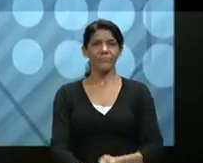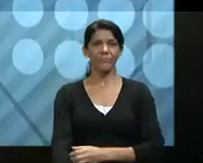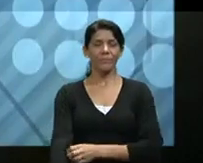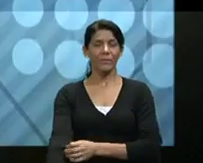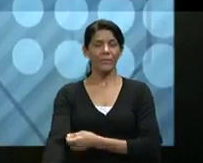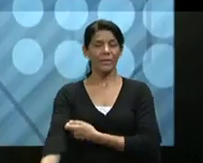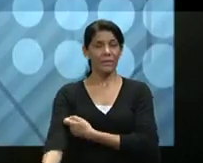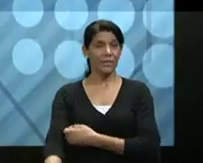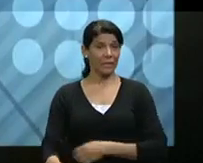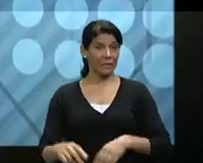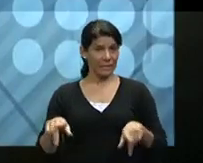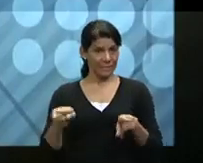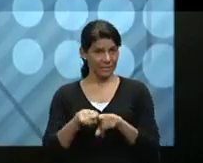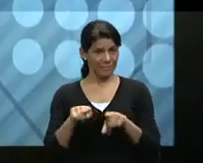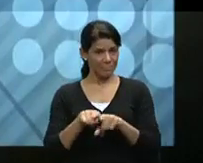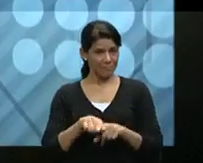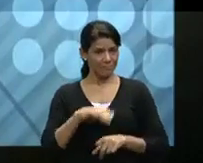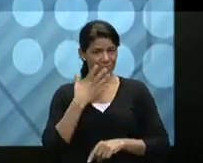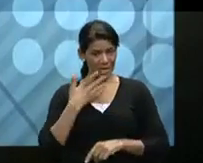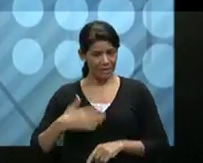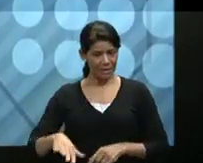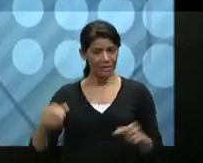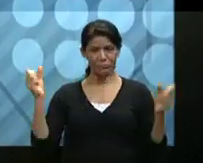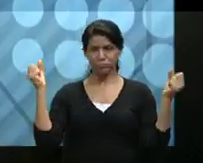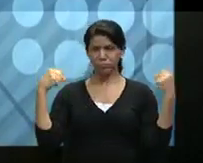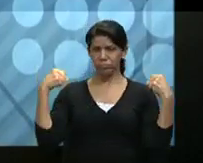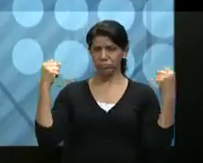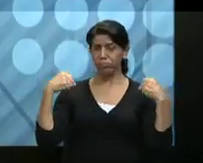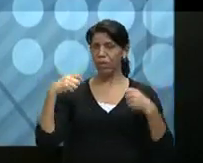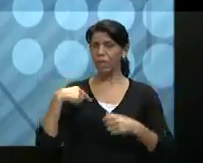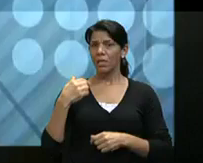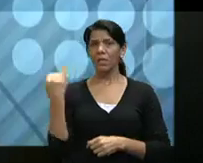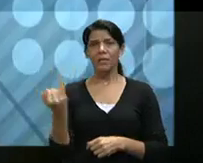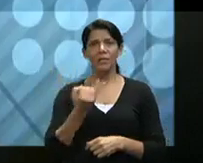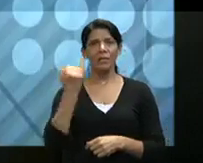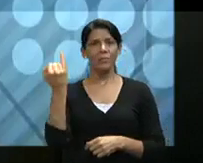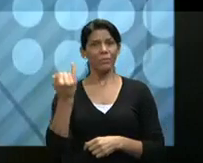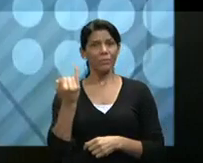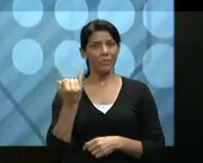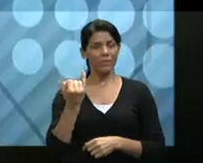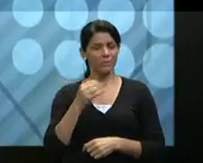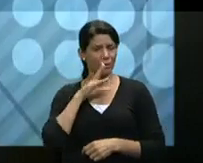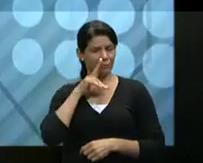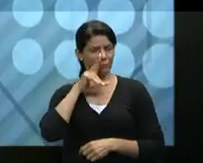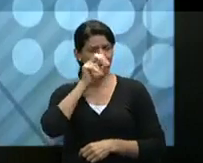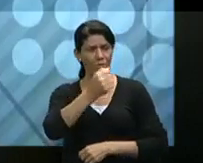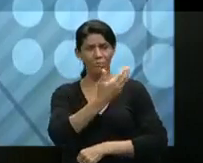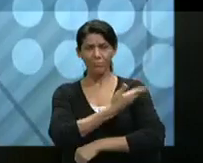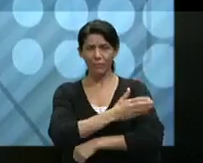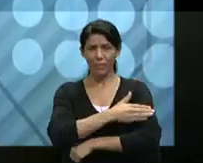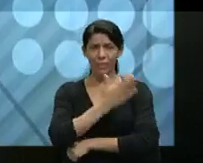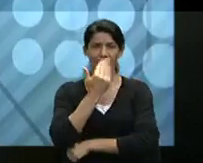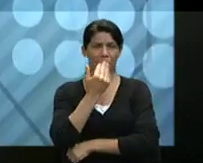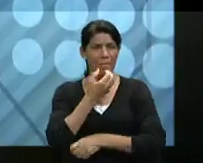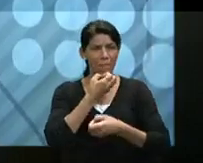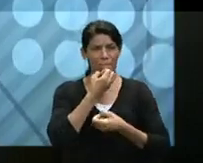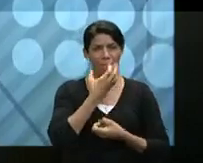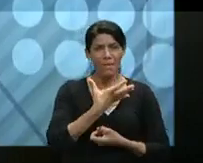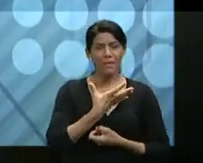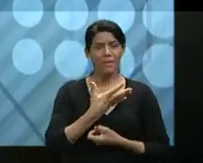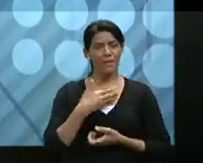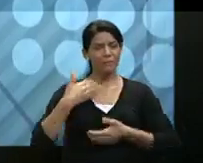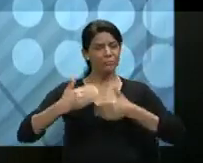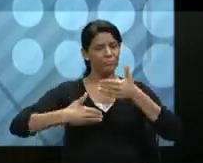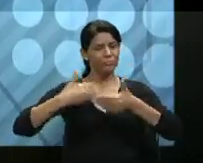que elas adquirem através da educação física é um item muito importante, já que elas passam a treinar e se alimentar de outras formas,